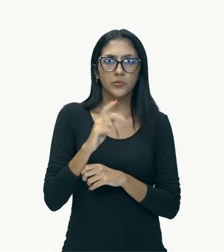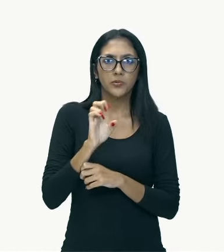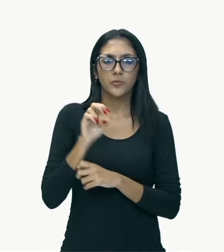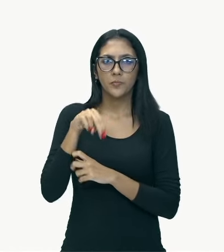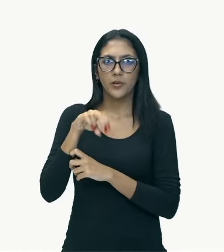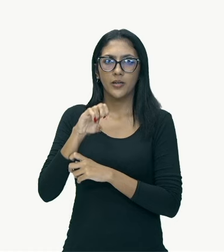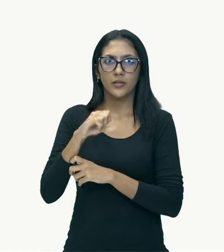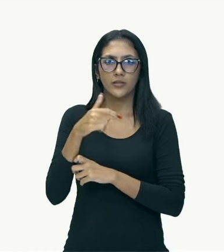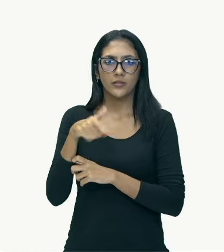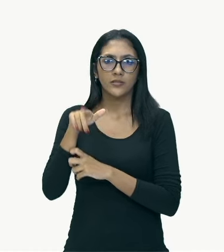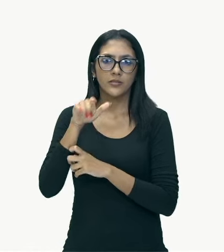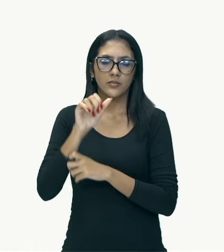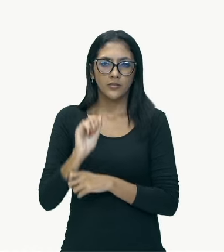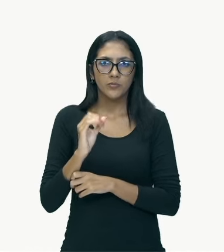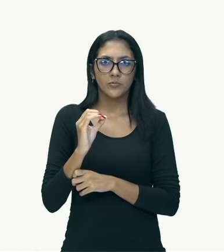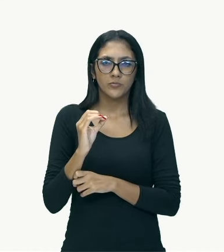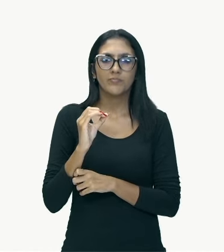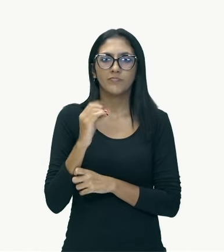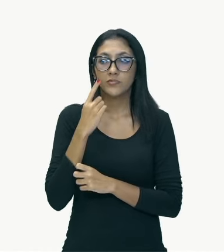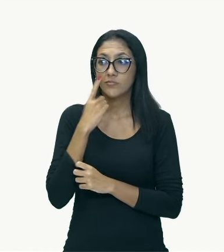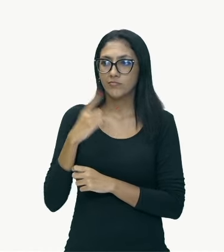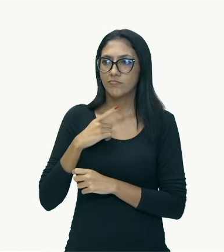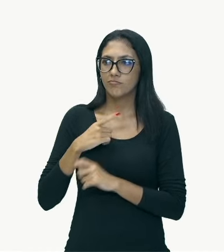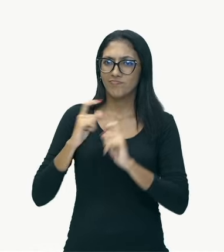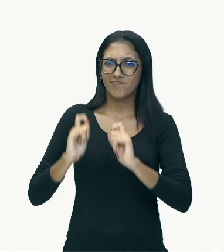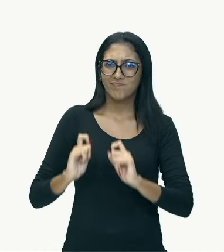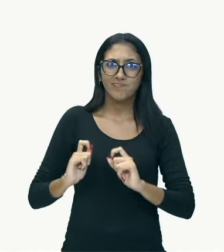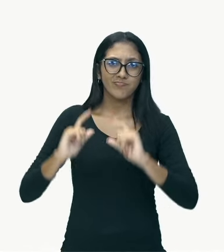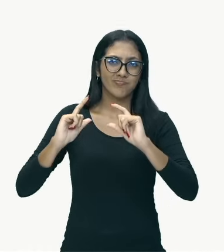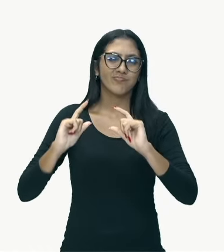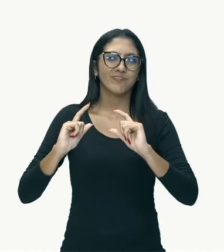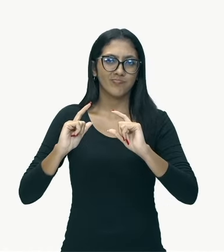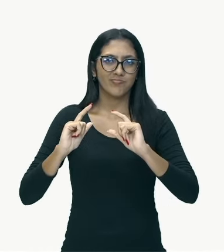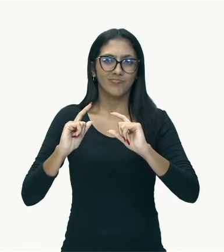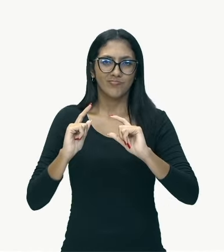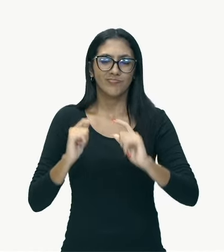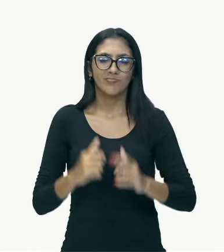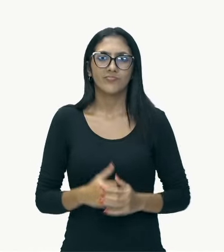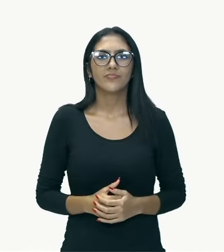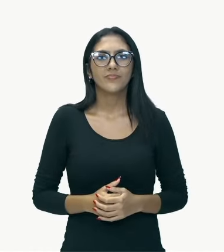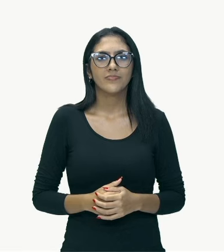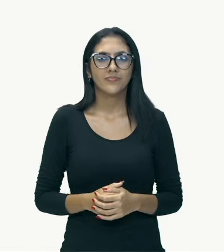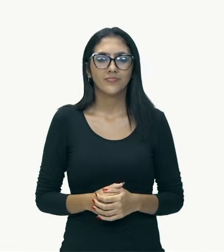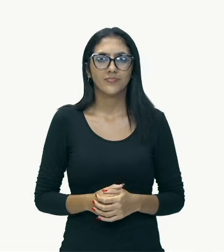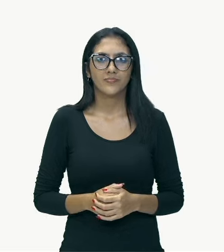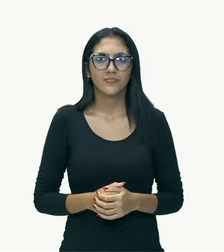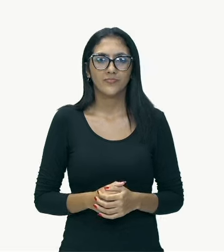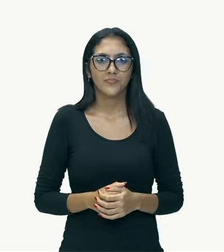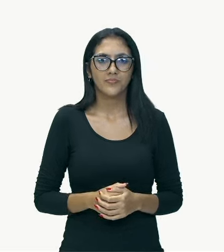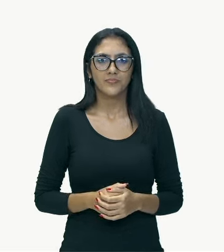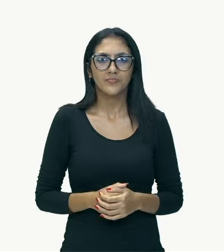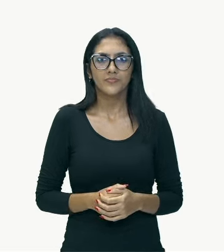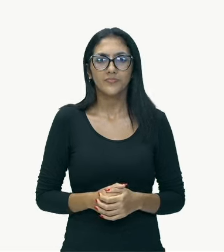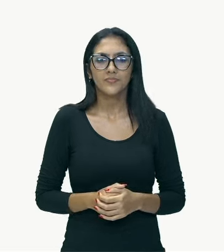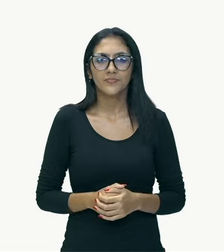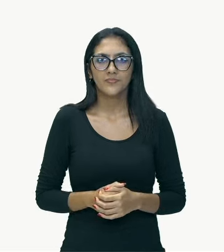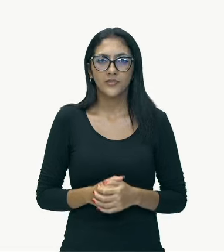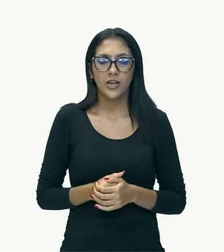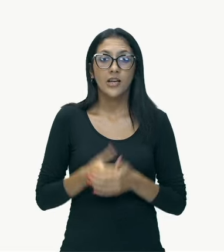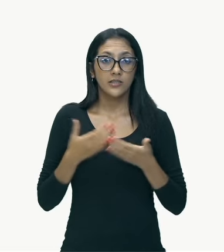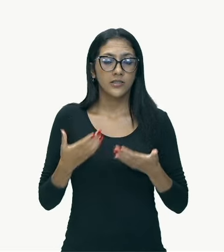suspensão, né? Olha o tamanho das partículas, bem maiores, né? E aí, gente,